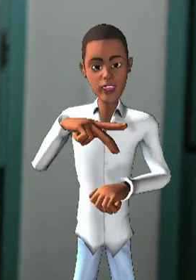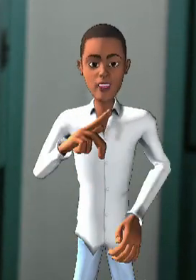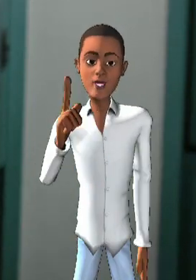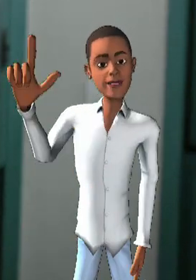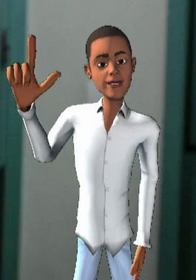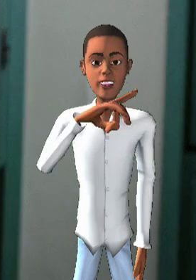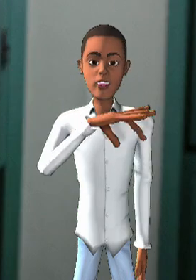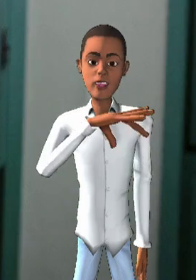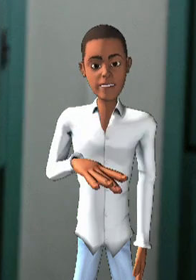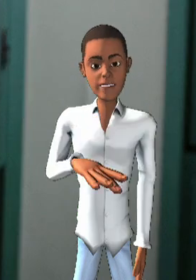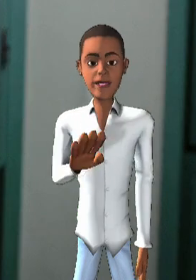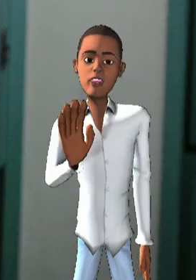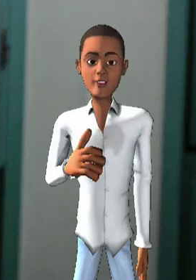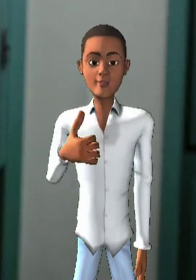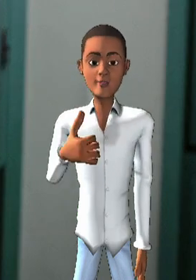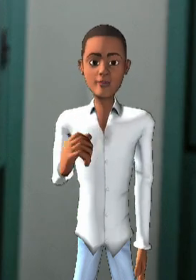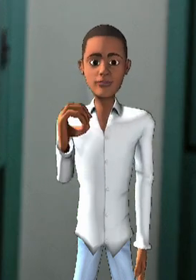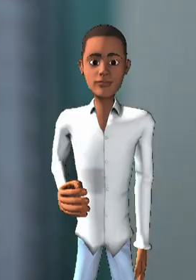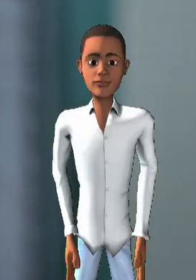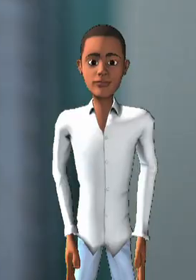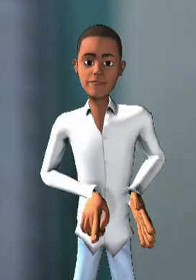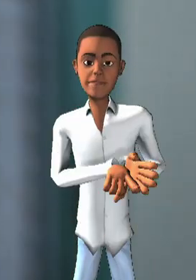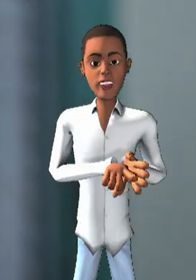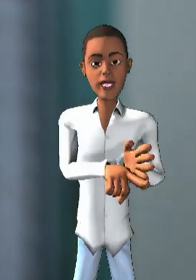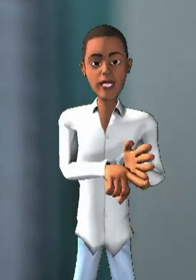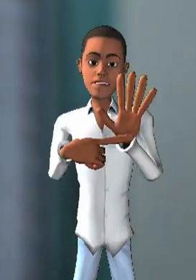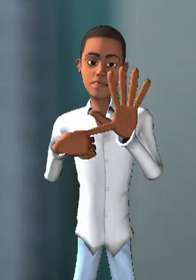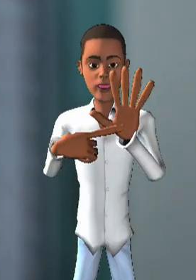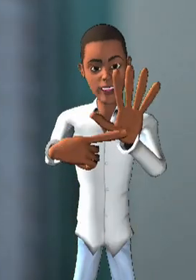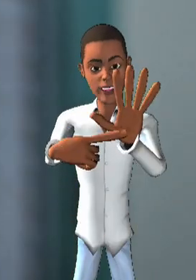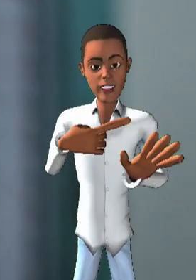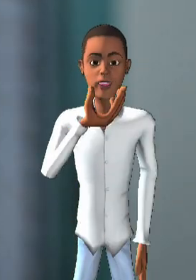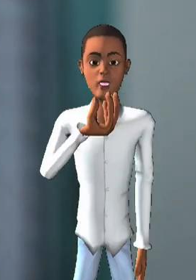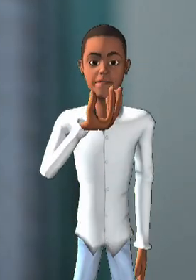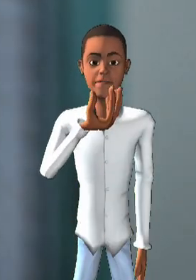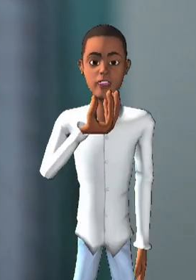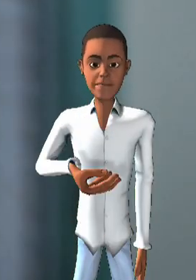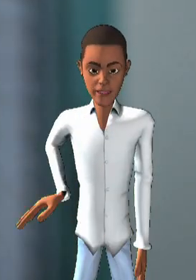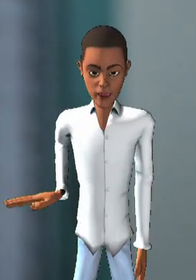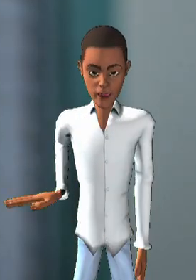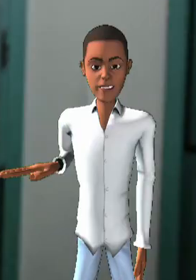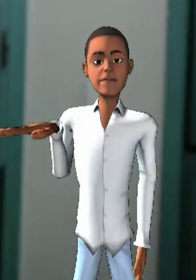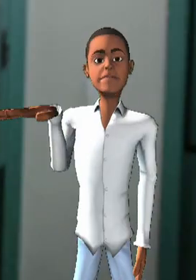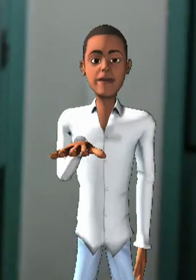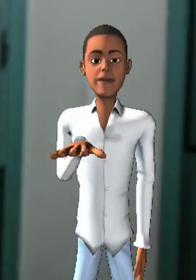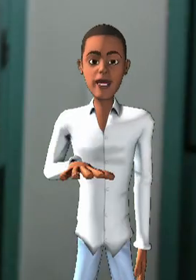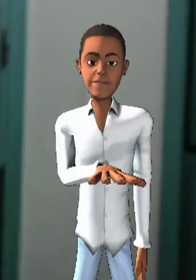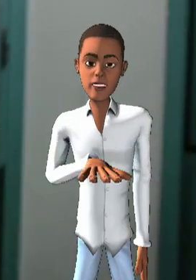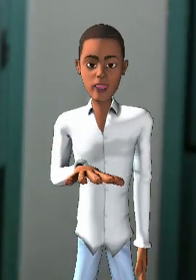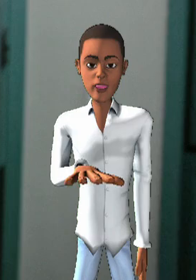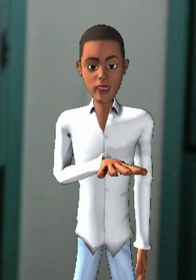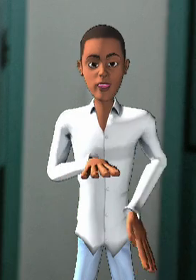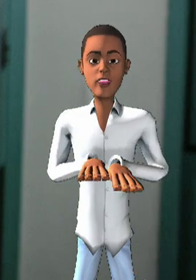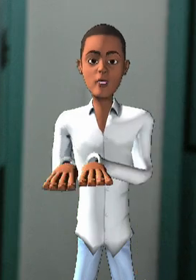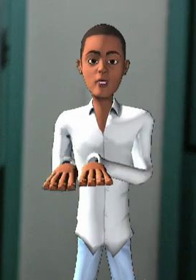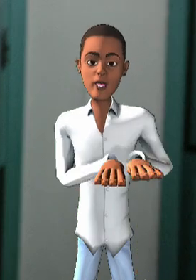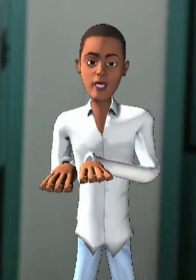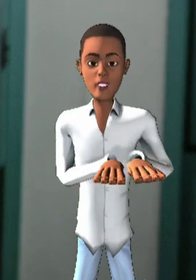Brasil, no Chile, em mais 10 países. Alguns desses dados revelam que homens criados em